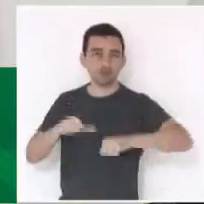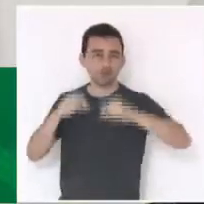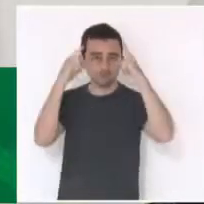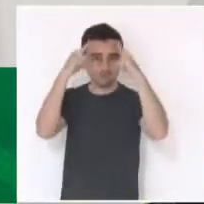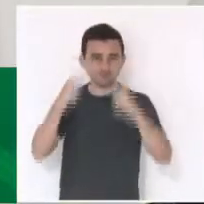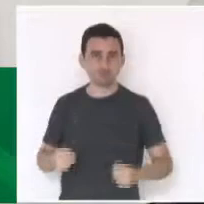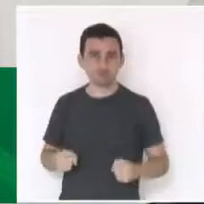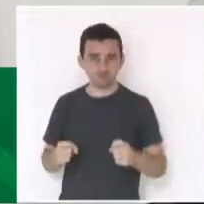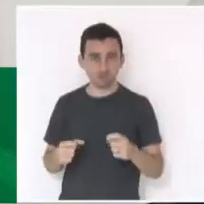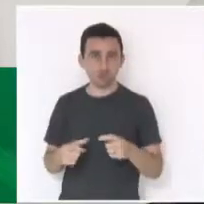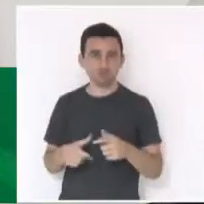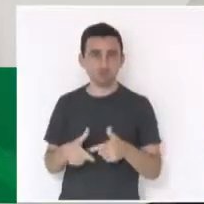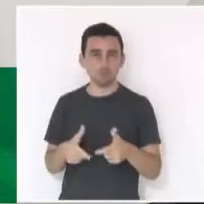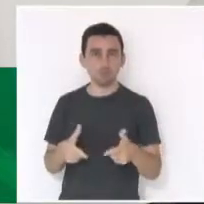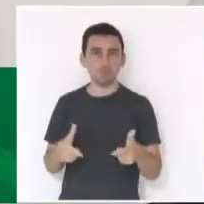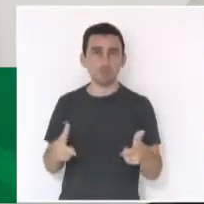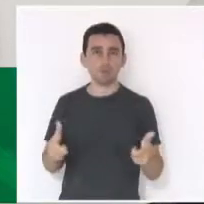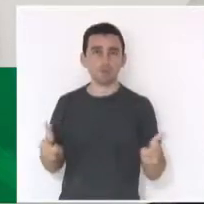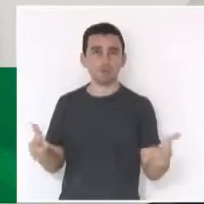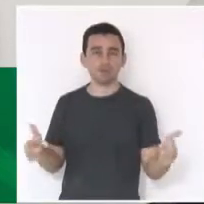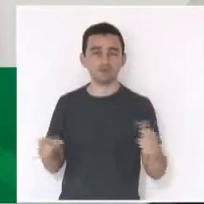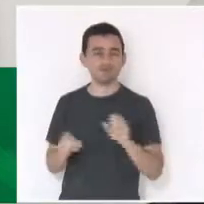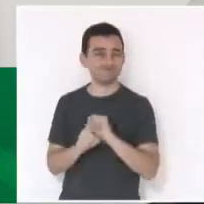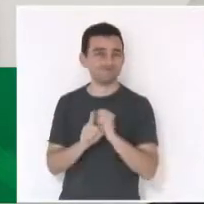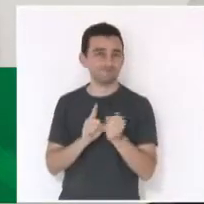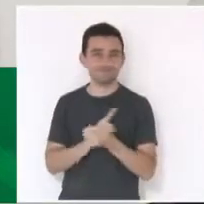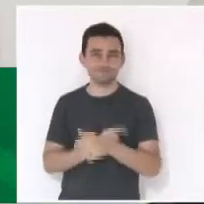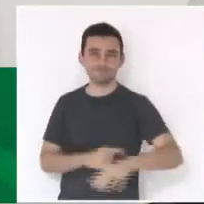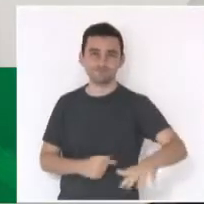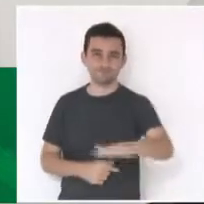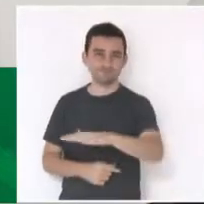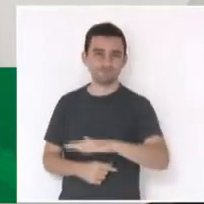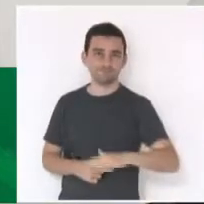multiplique em toda a nossa sociedade